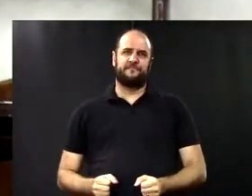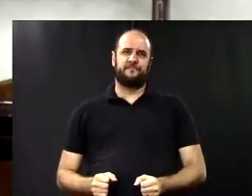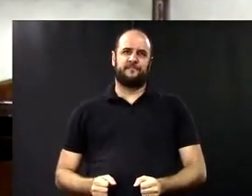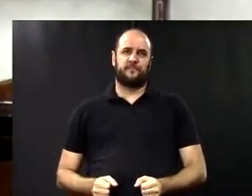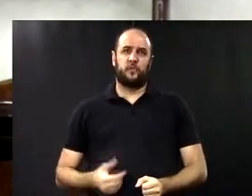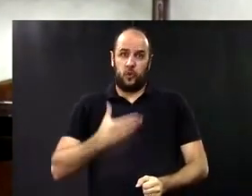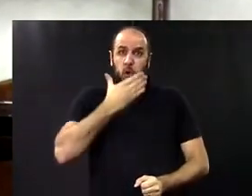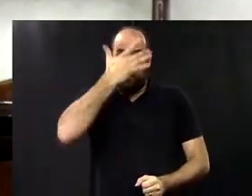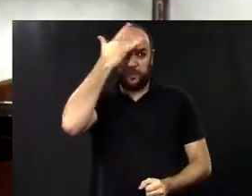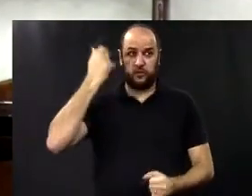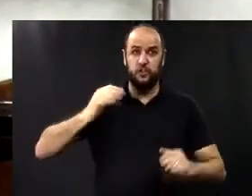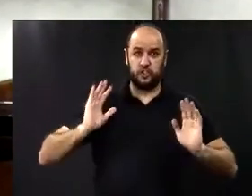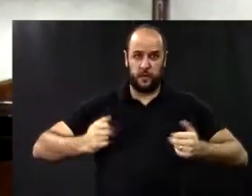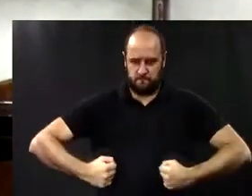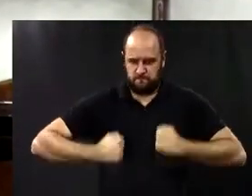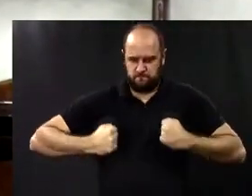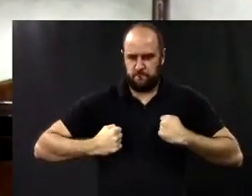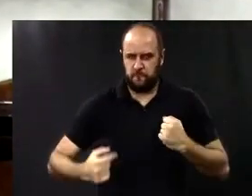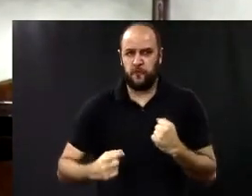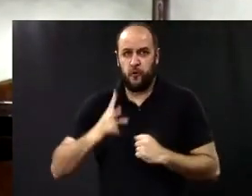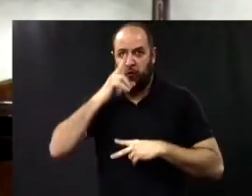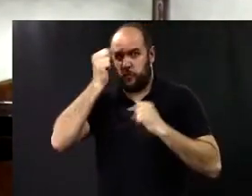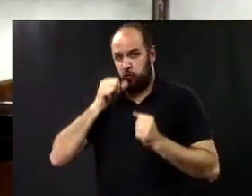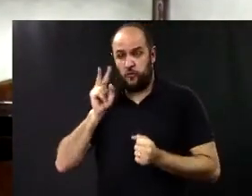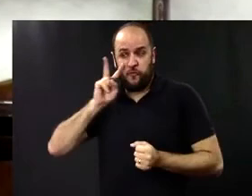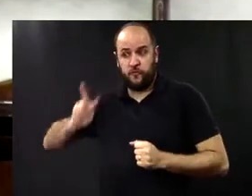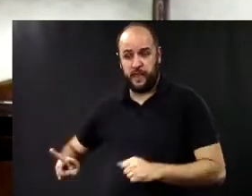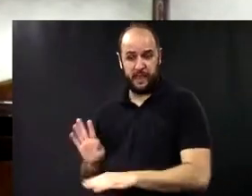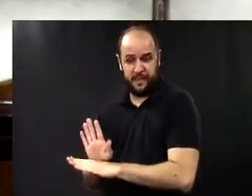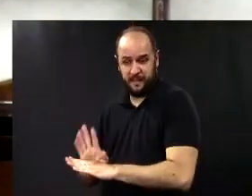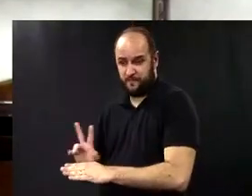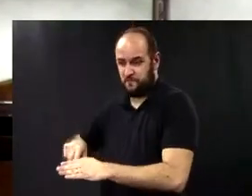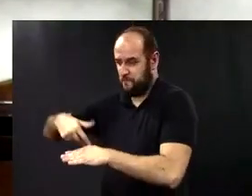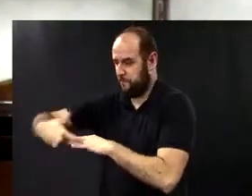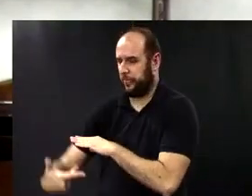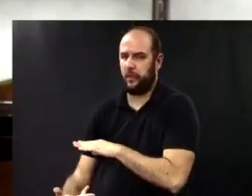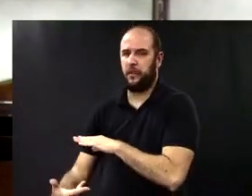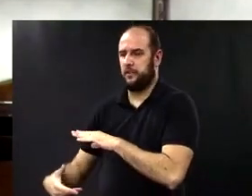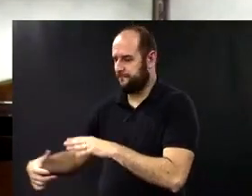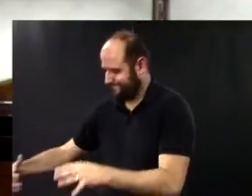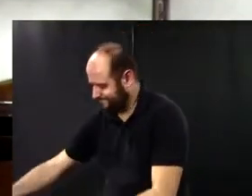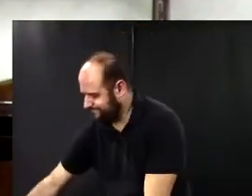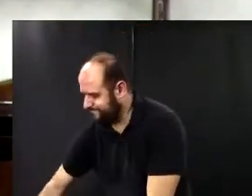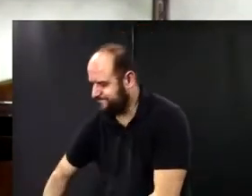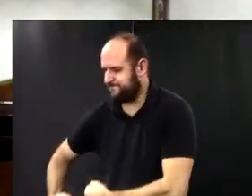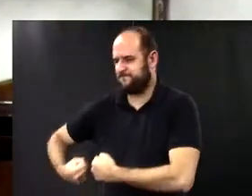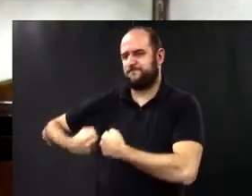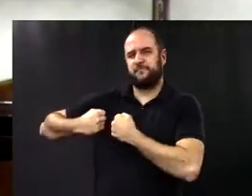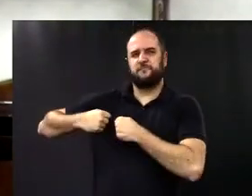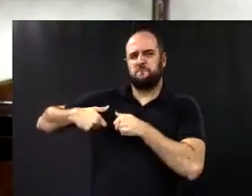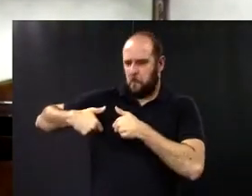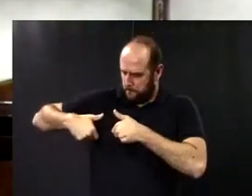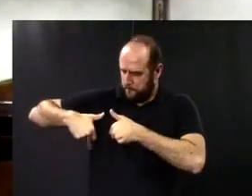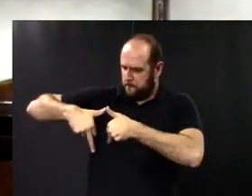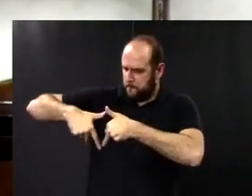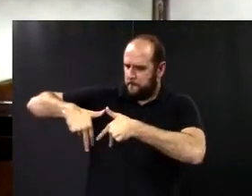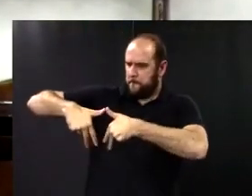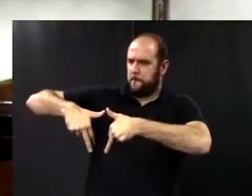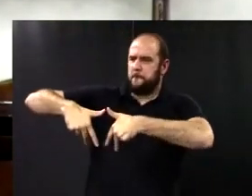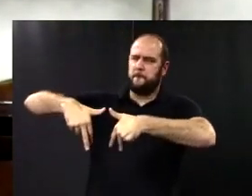precisa ajudar aquele que está mais fraco, aquele que está com os joelhos decaídos e